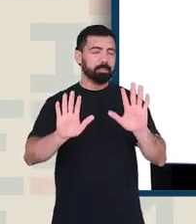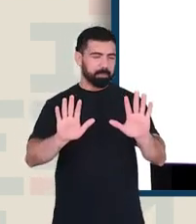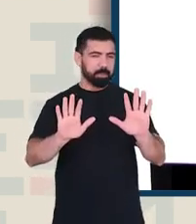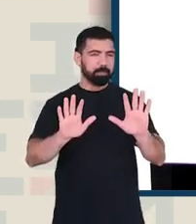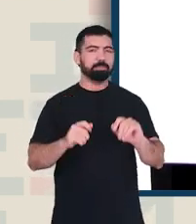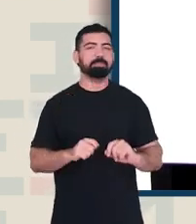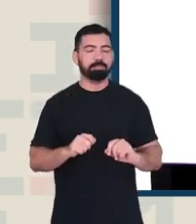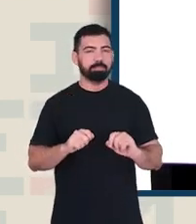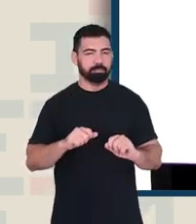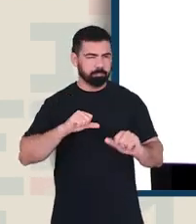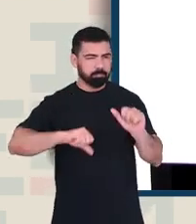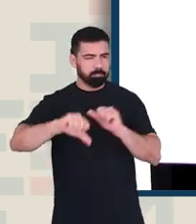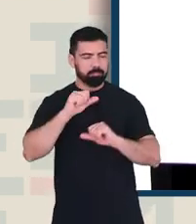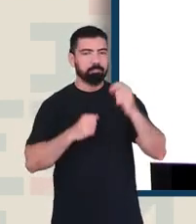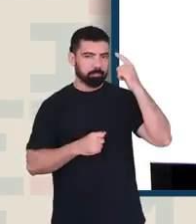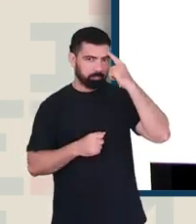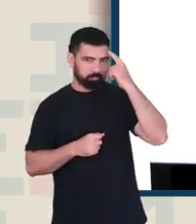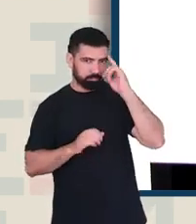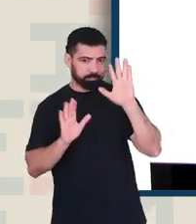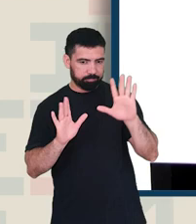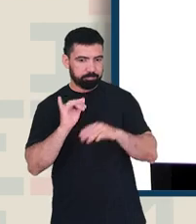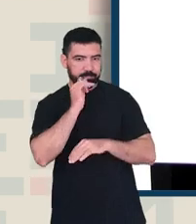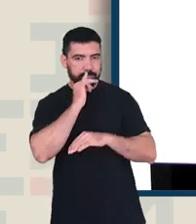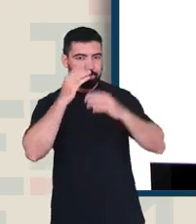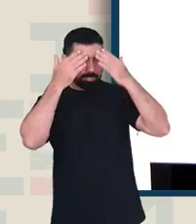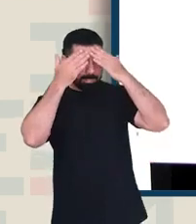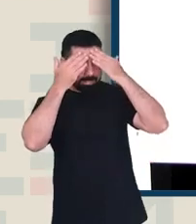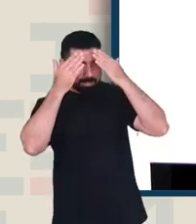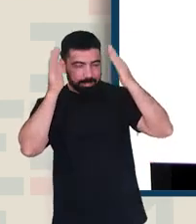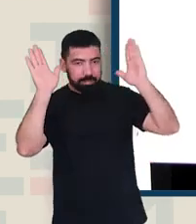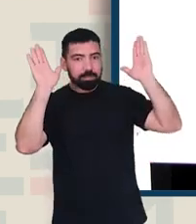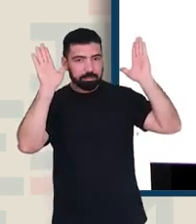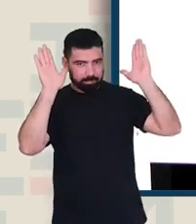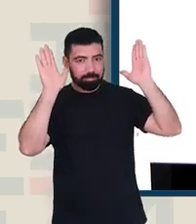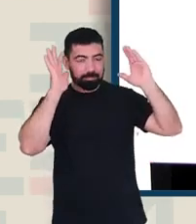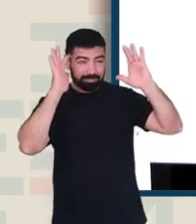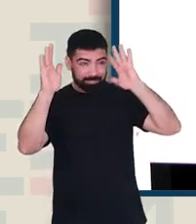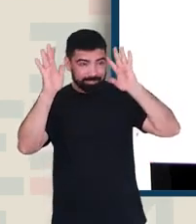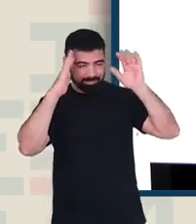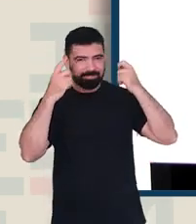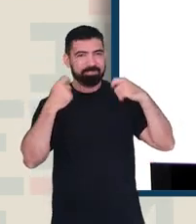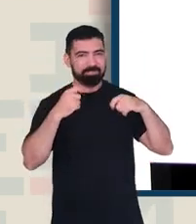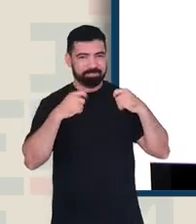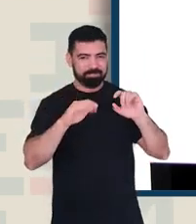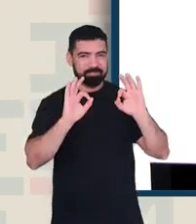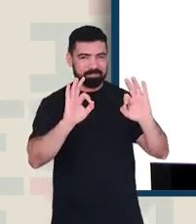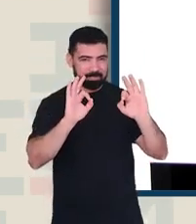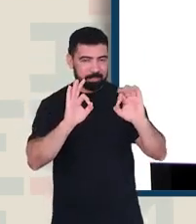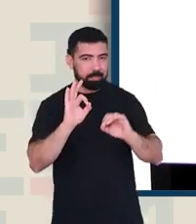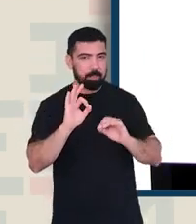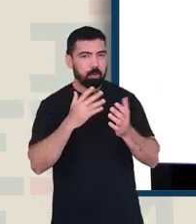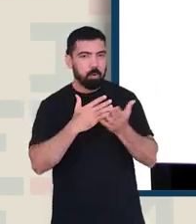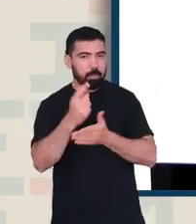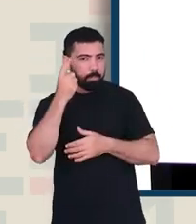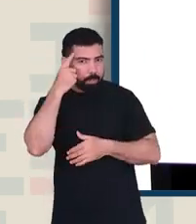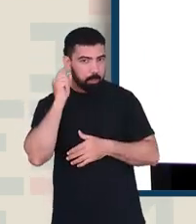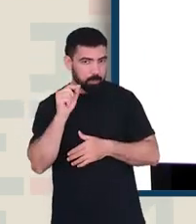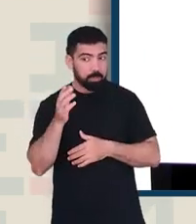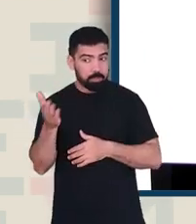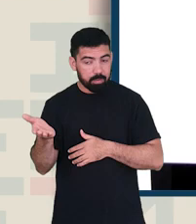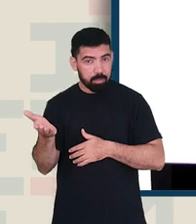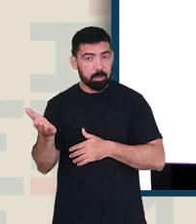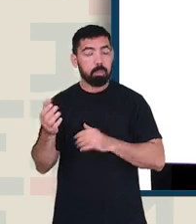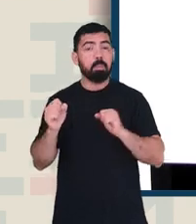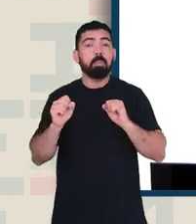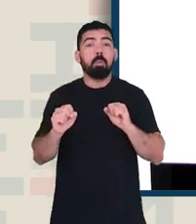vamos pensar, vamos abrir um pouco a imaginação e começar a pensar que isto pode